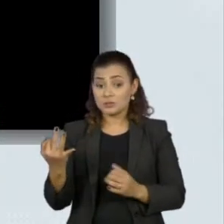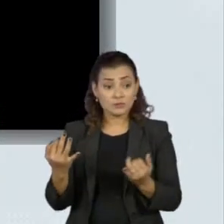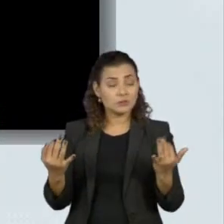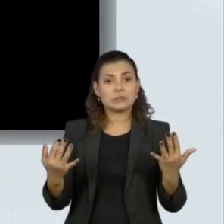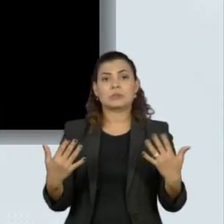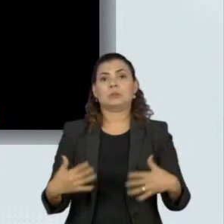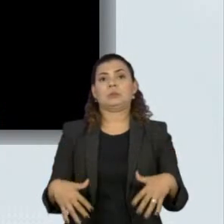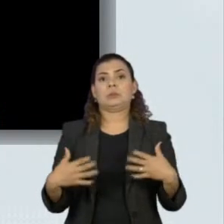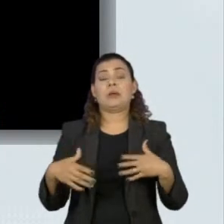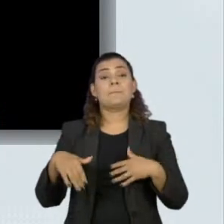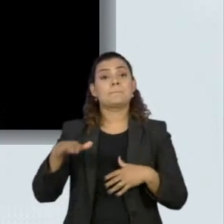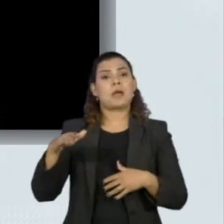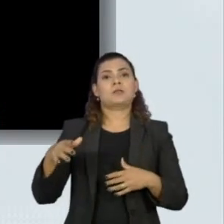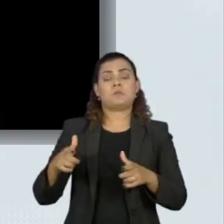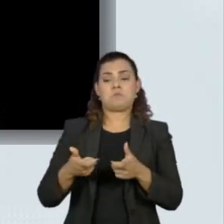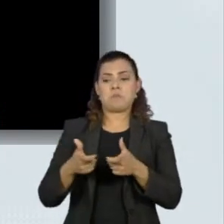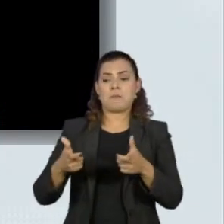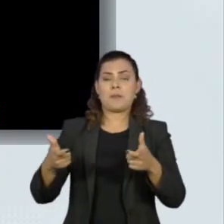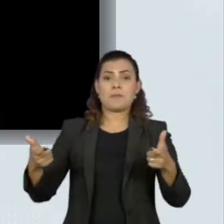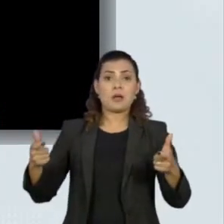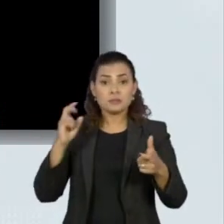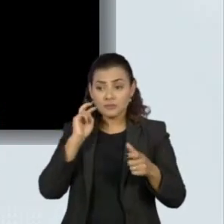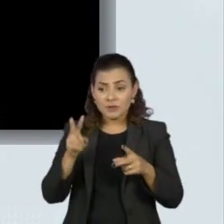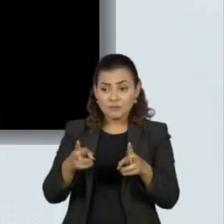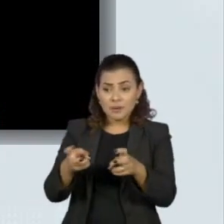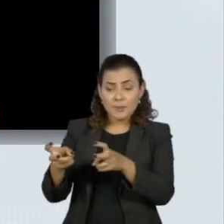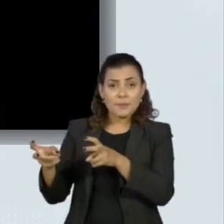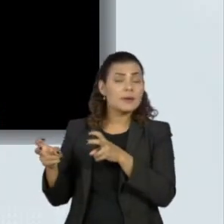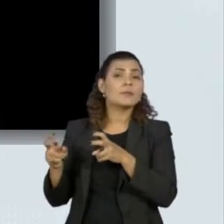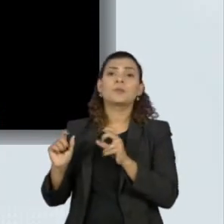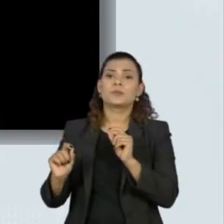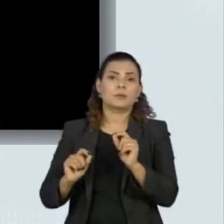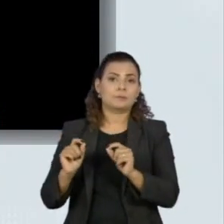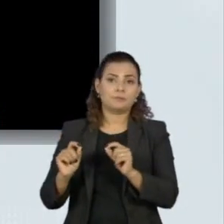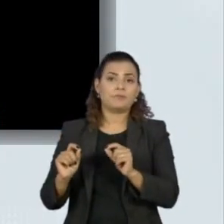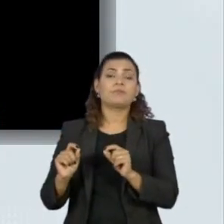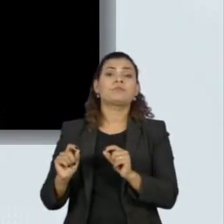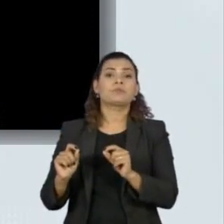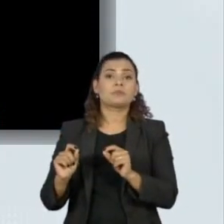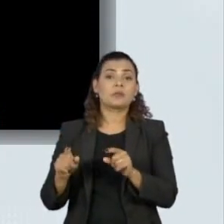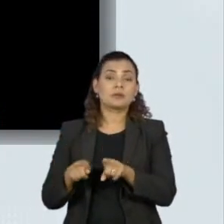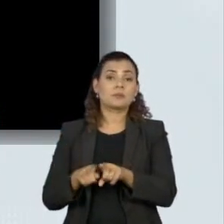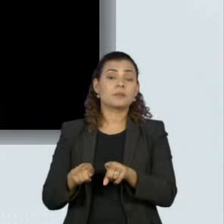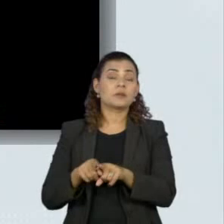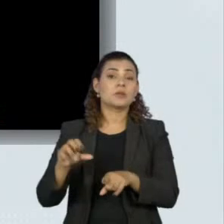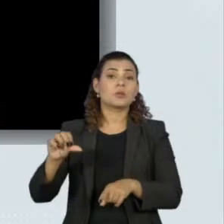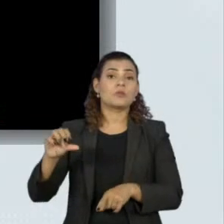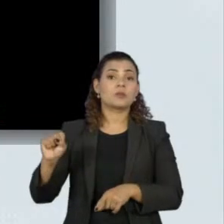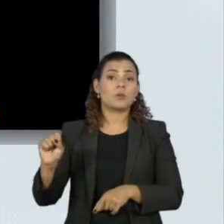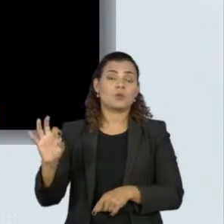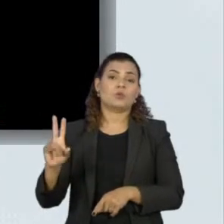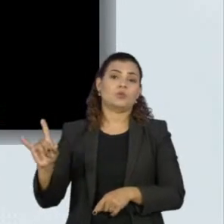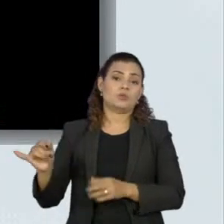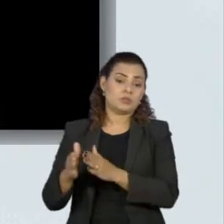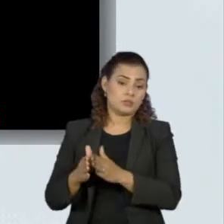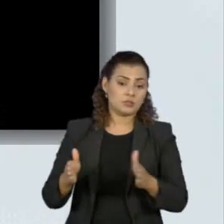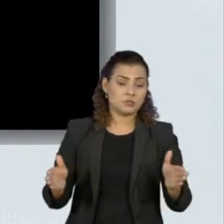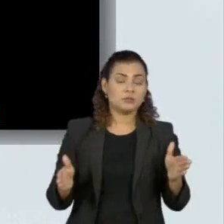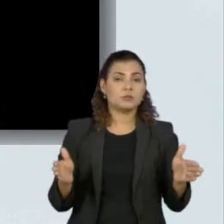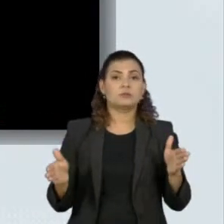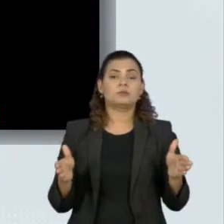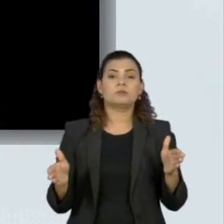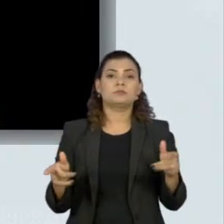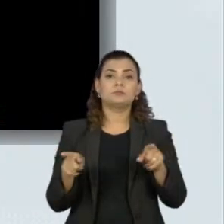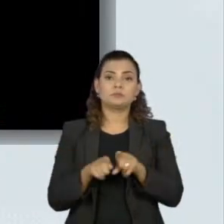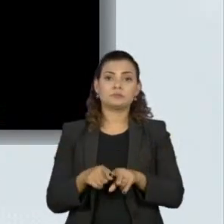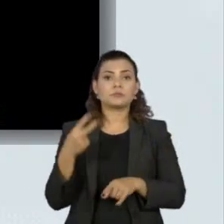ainda mais alto se a gente utilizar com esquema 0,28 dias, ou seja, 4 semanas de intervalo. Na Indonésia, eles também